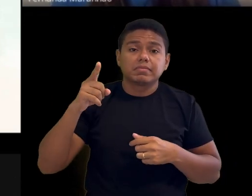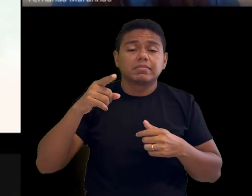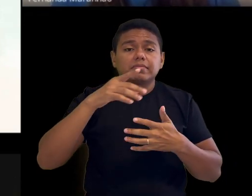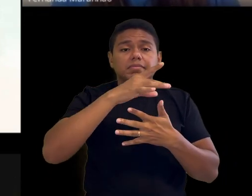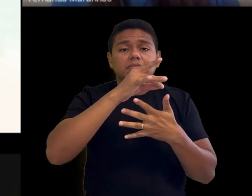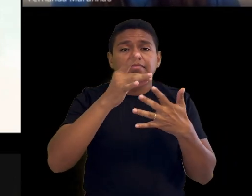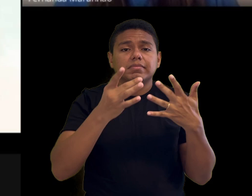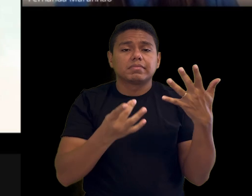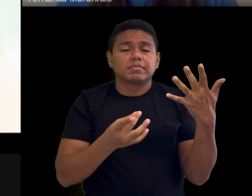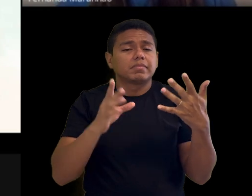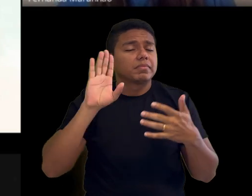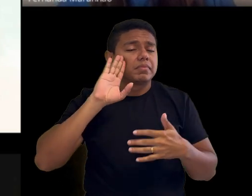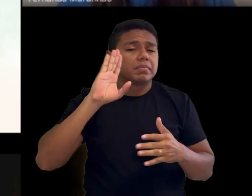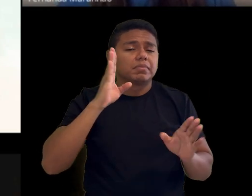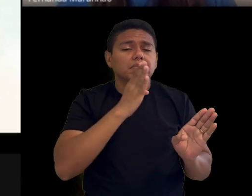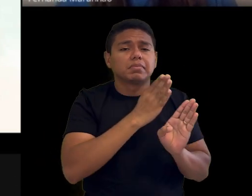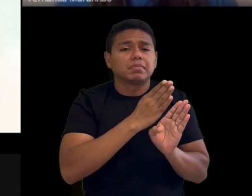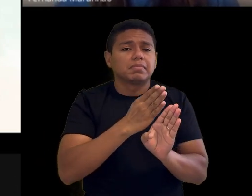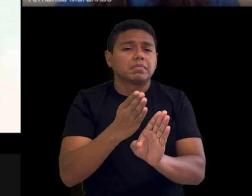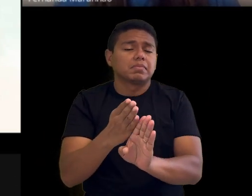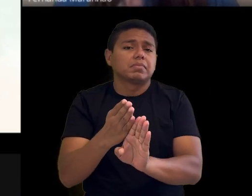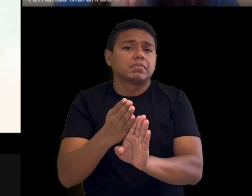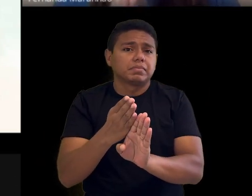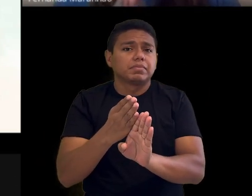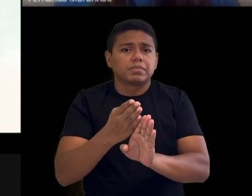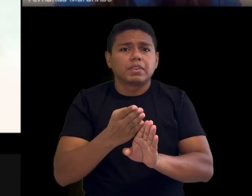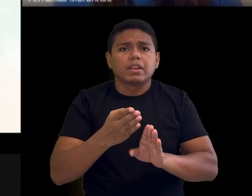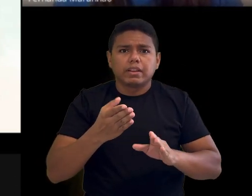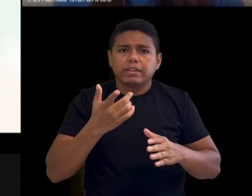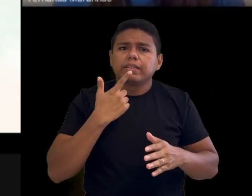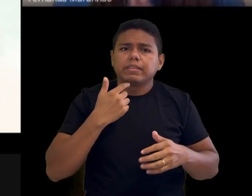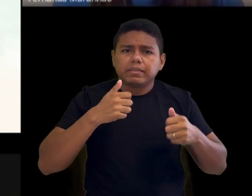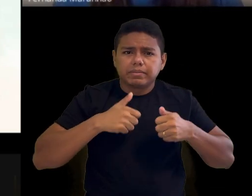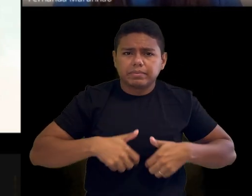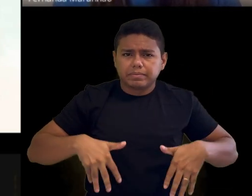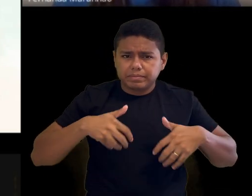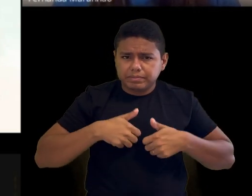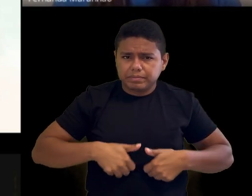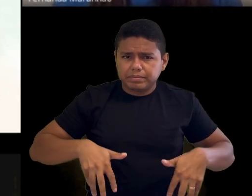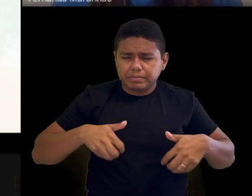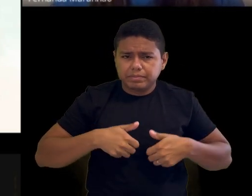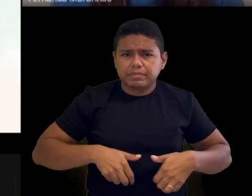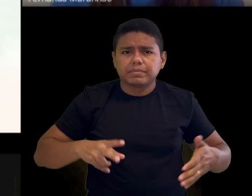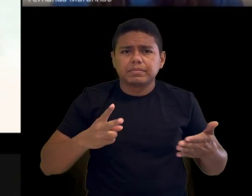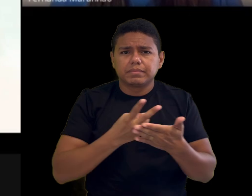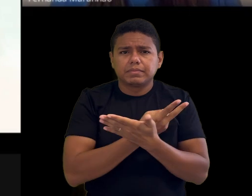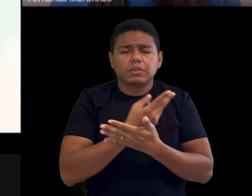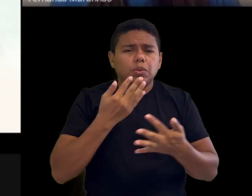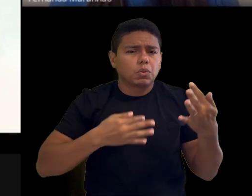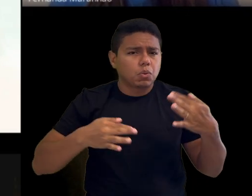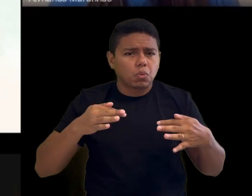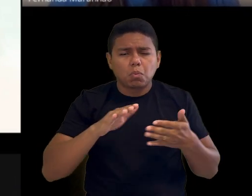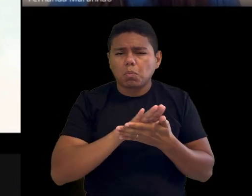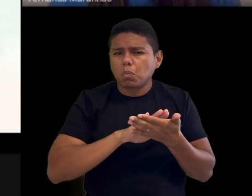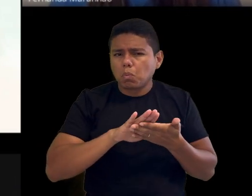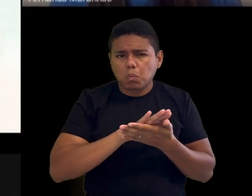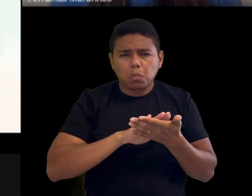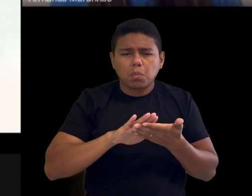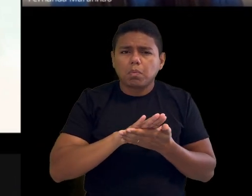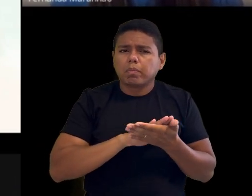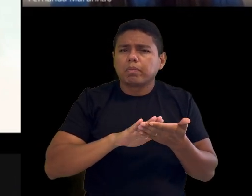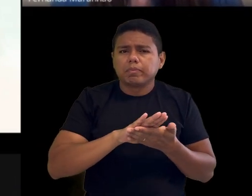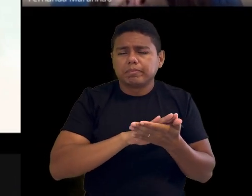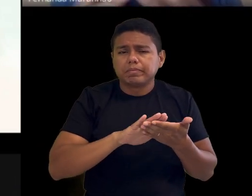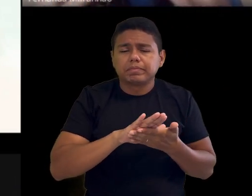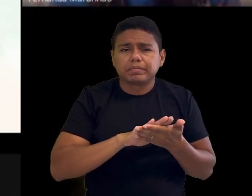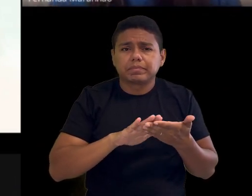Então, normalmente, o sangramento da placenta prévia é um sangramento indolor, não relacionado a fatores causais, a traumas,